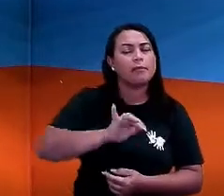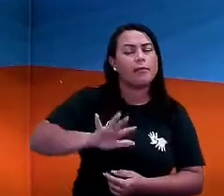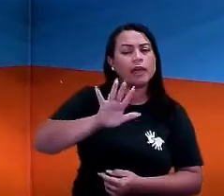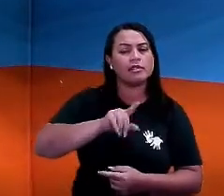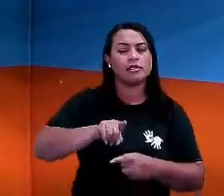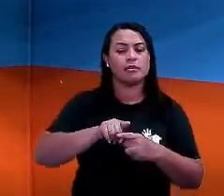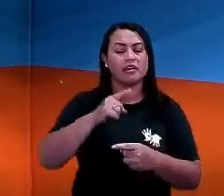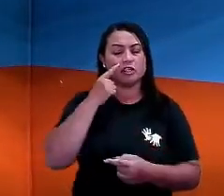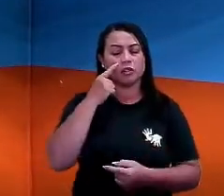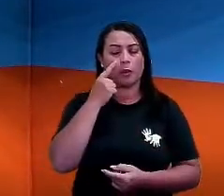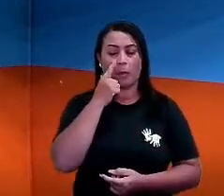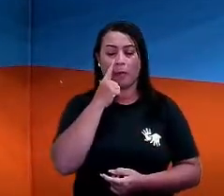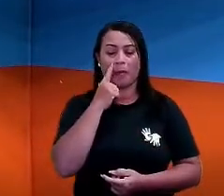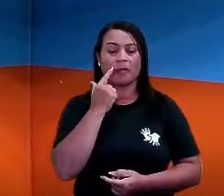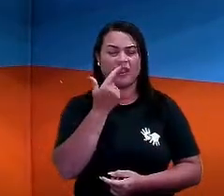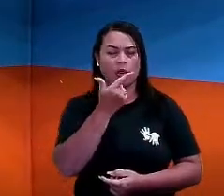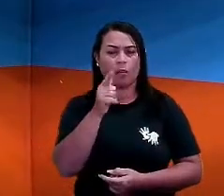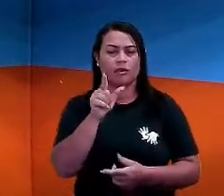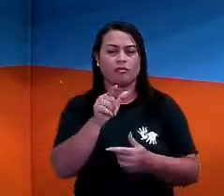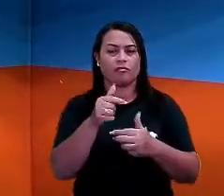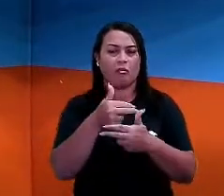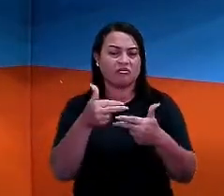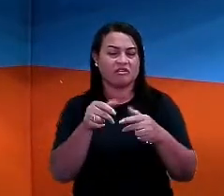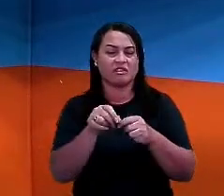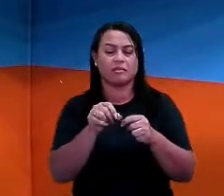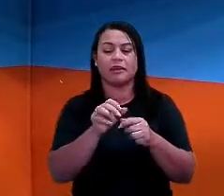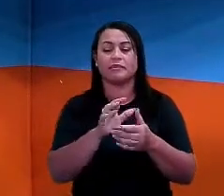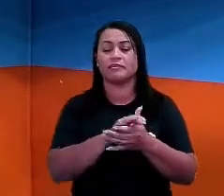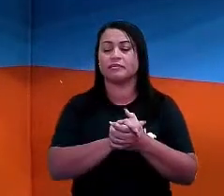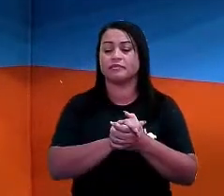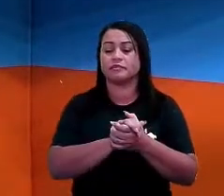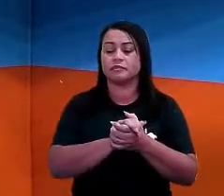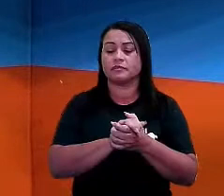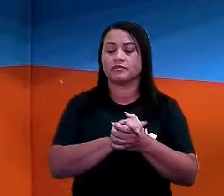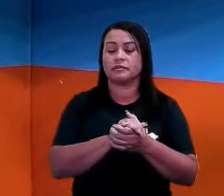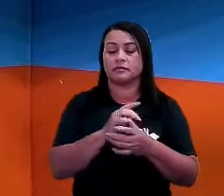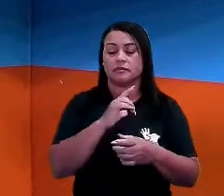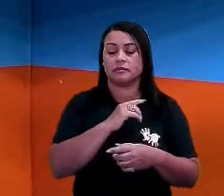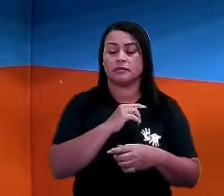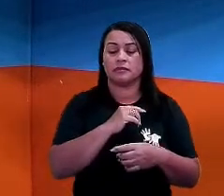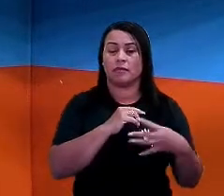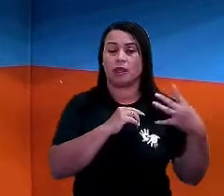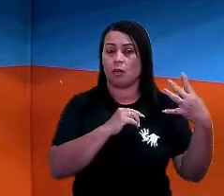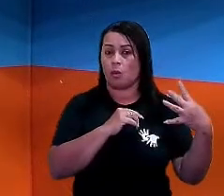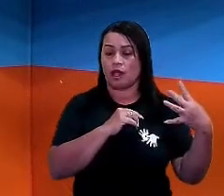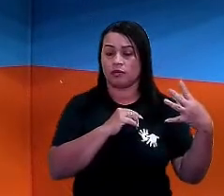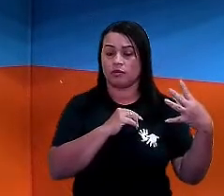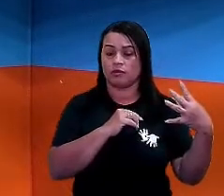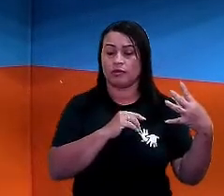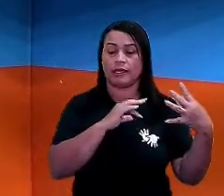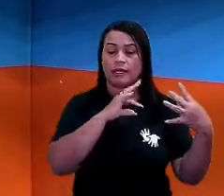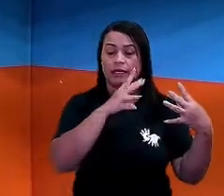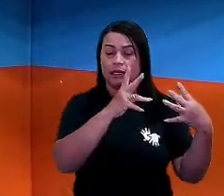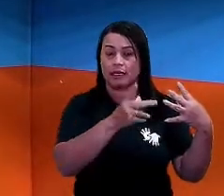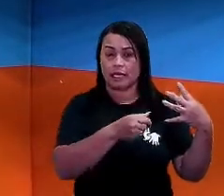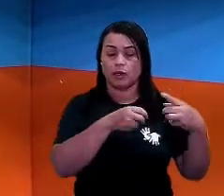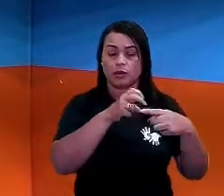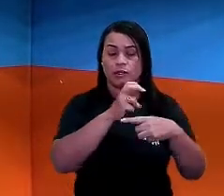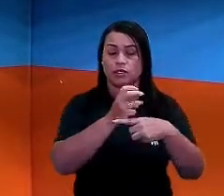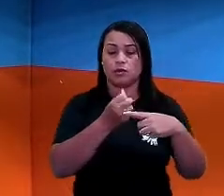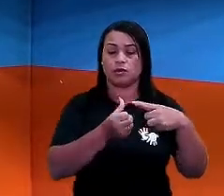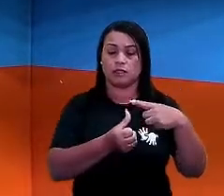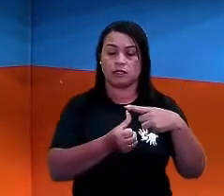também, tá bom? Não se preocupe. Eu tenho aqui 4 5/6. Se eu